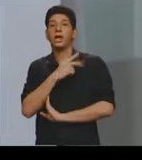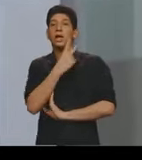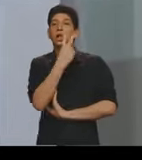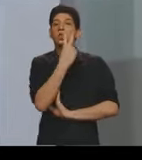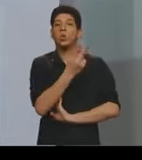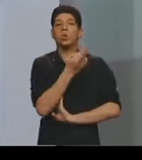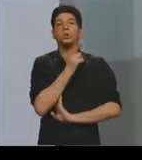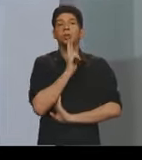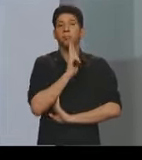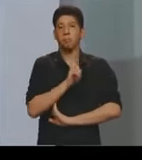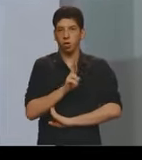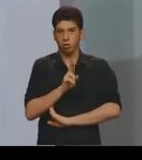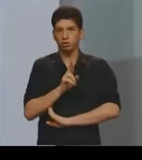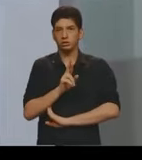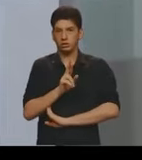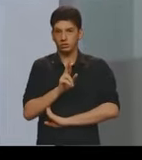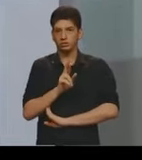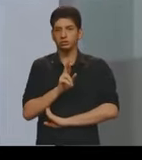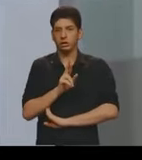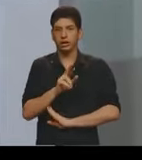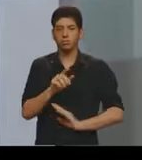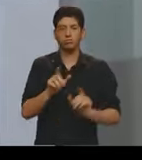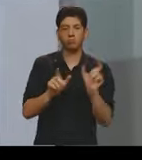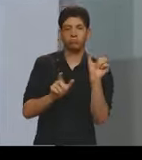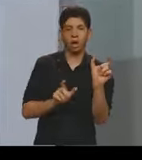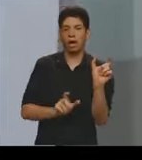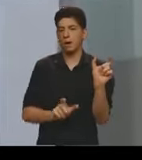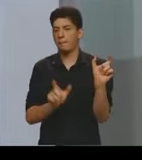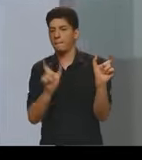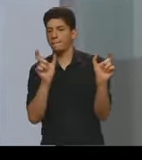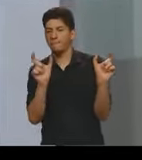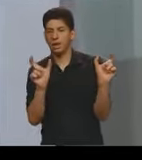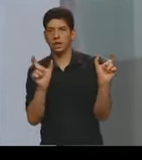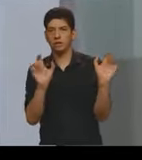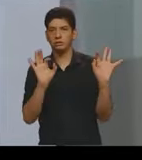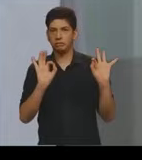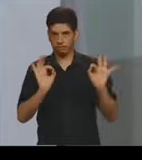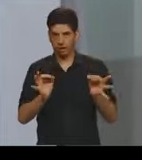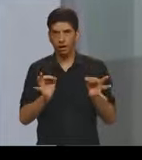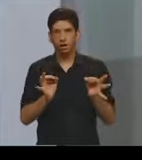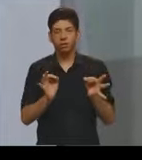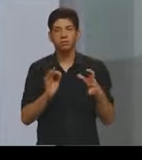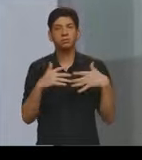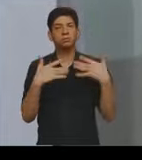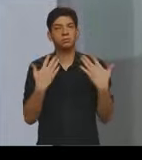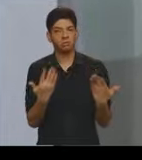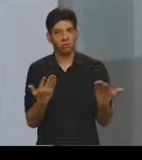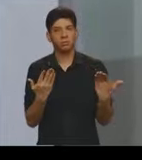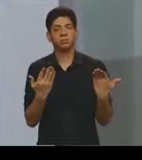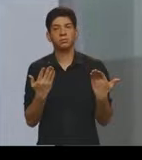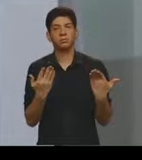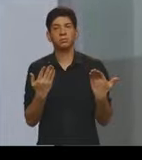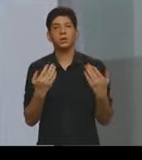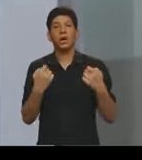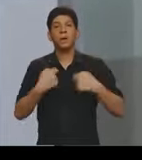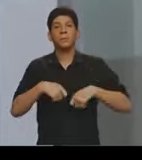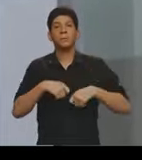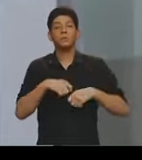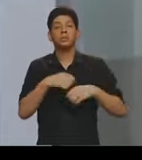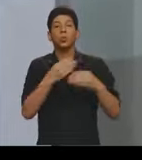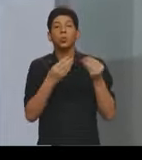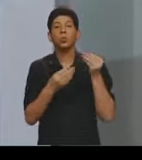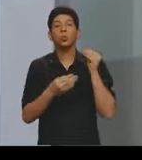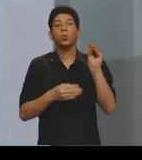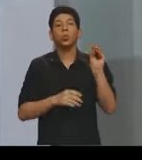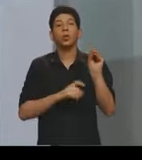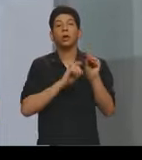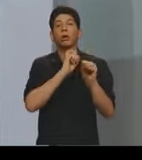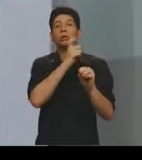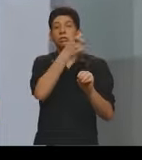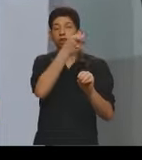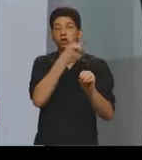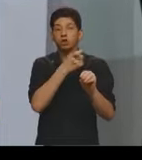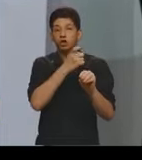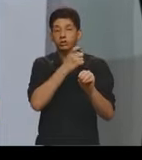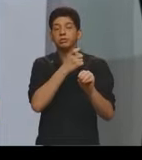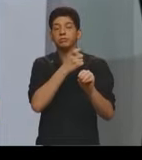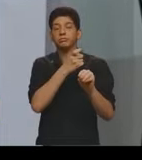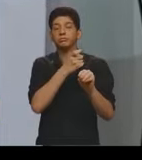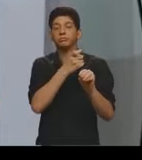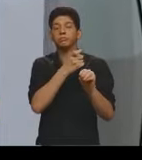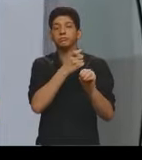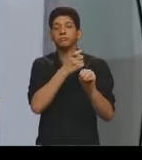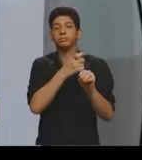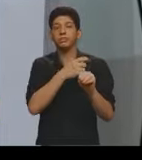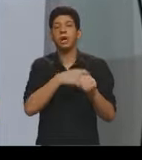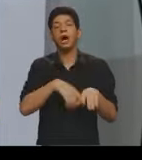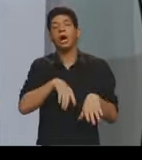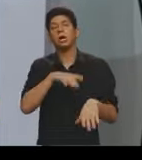né? Neste caso, eu tenho que colocar um valor para x e aí perguntou se